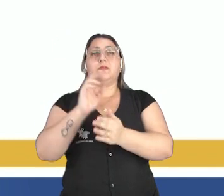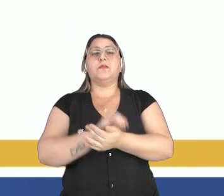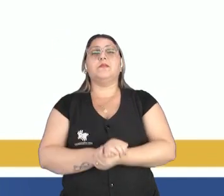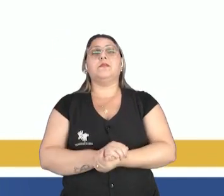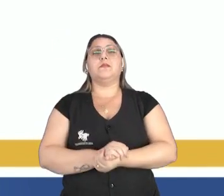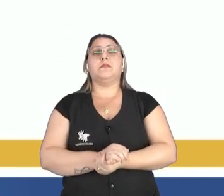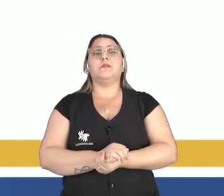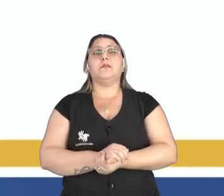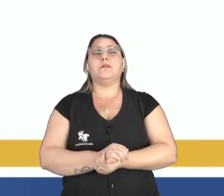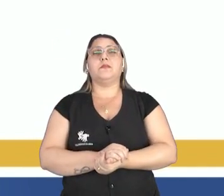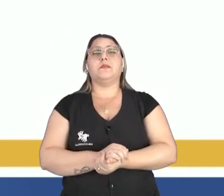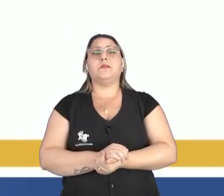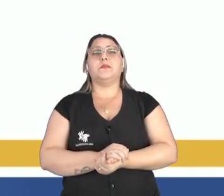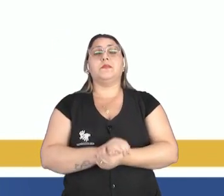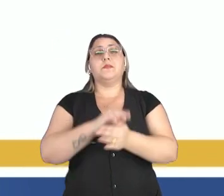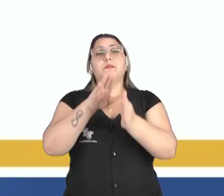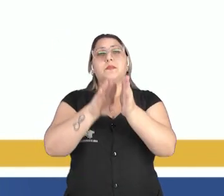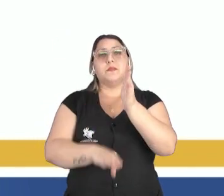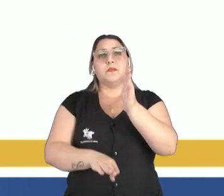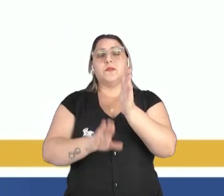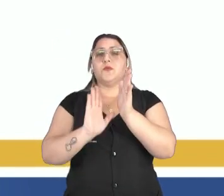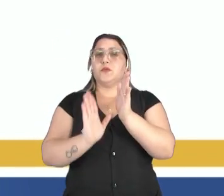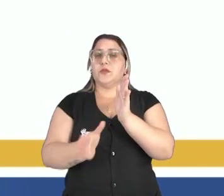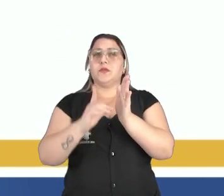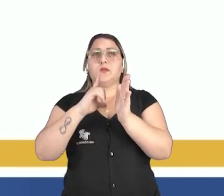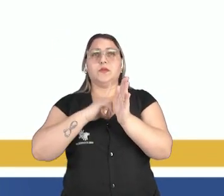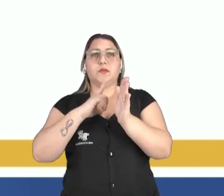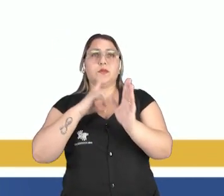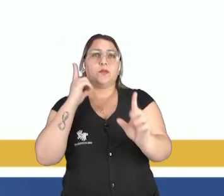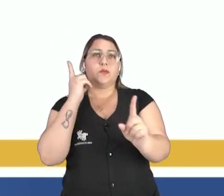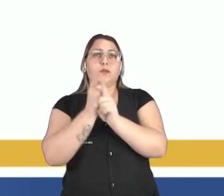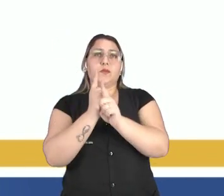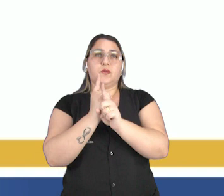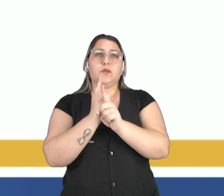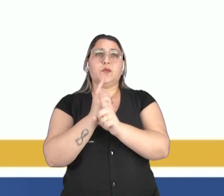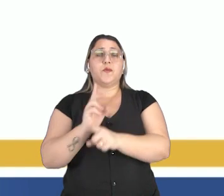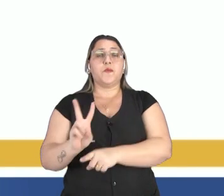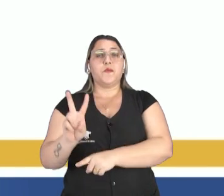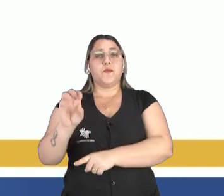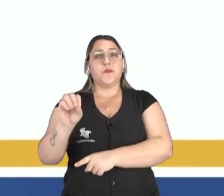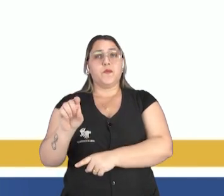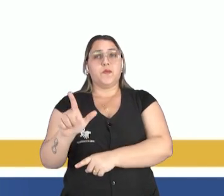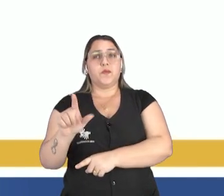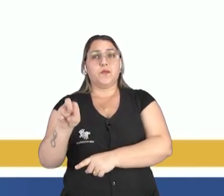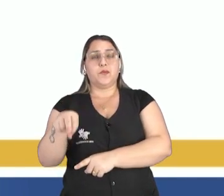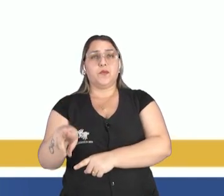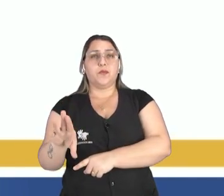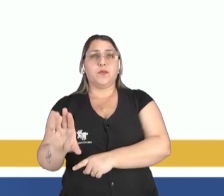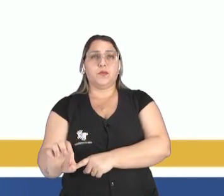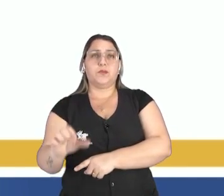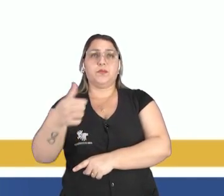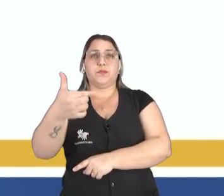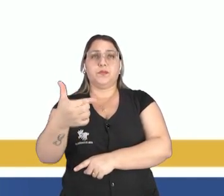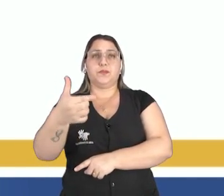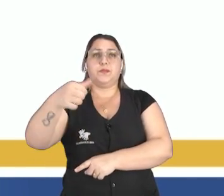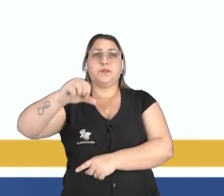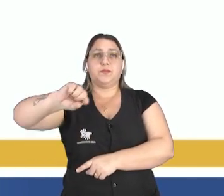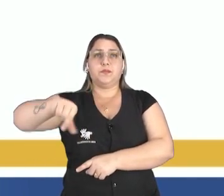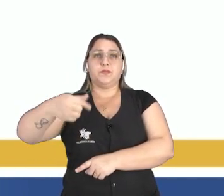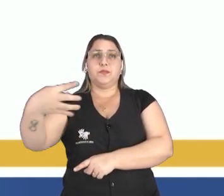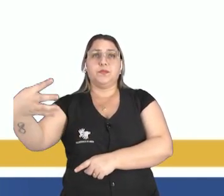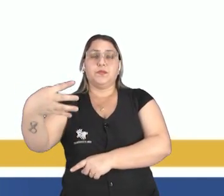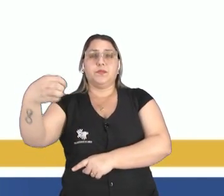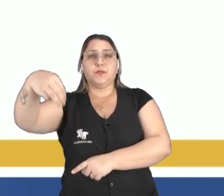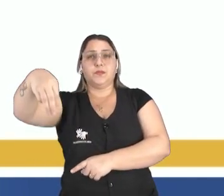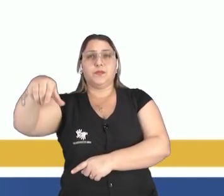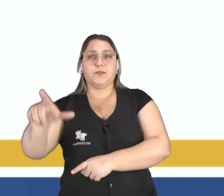aqui, tá? Menos o que eu já tinha, eu encontro justamente o resultado obtido. Então, aqui